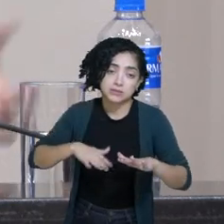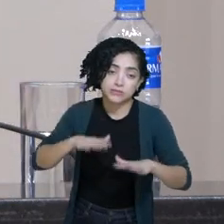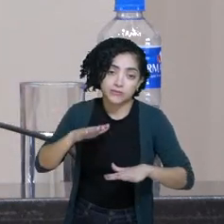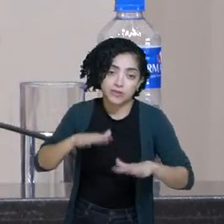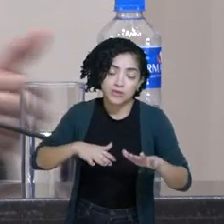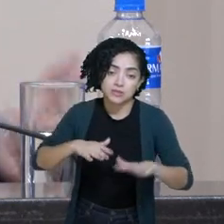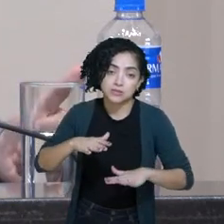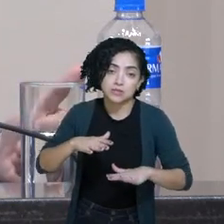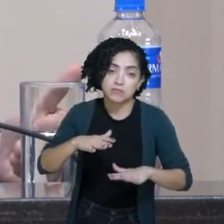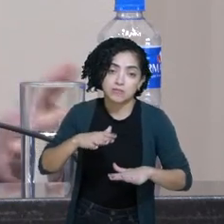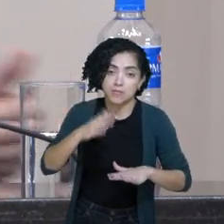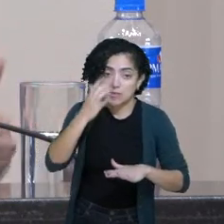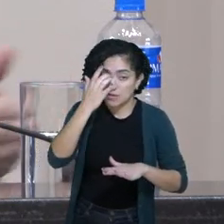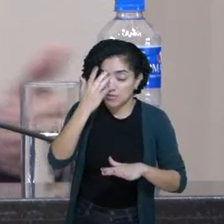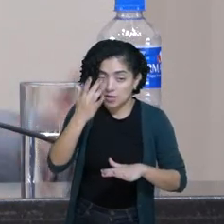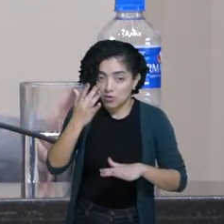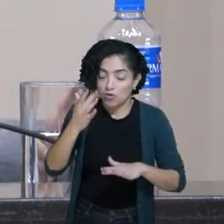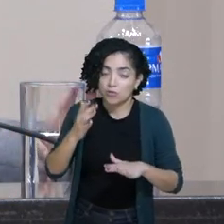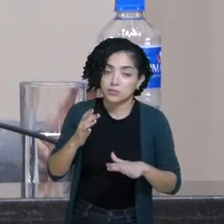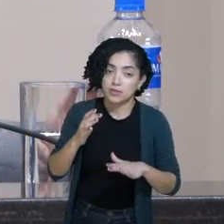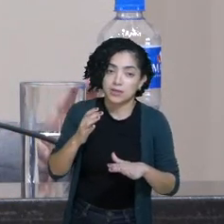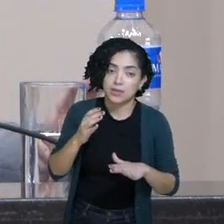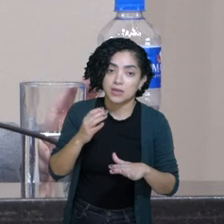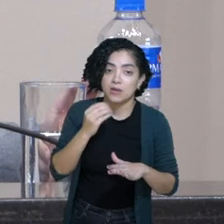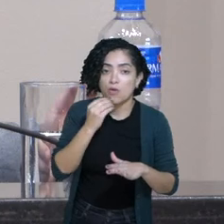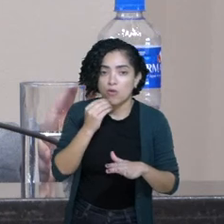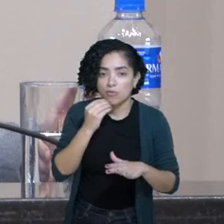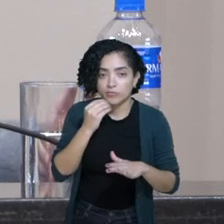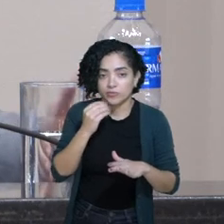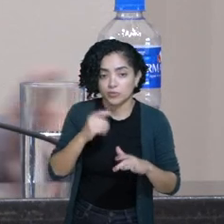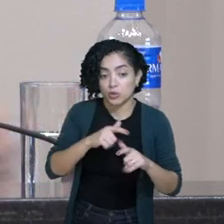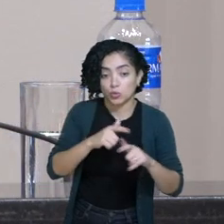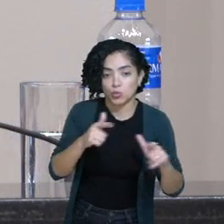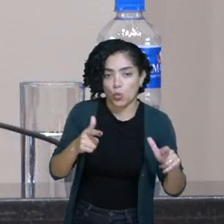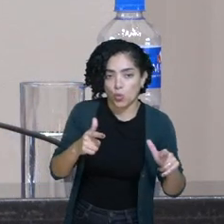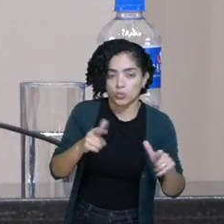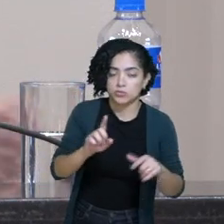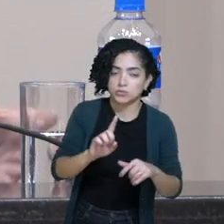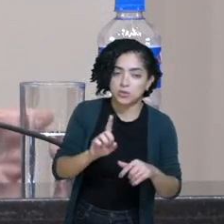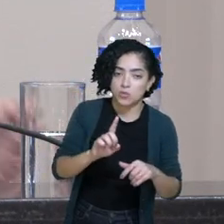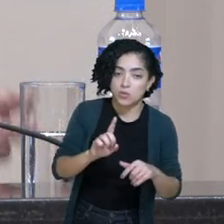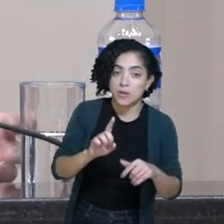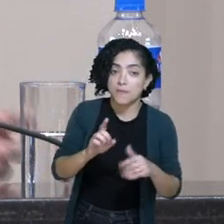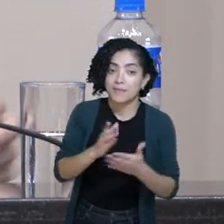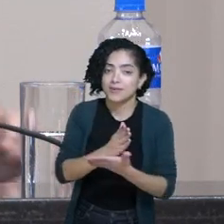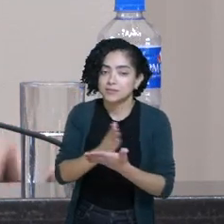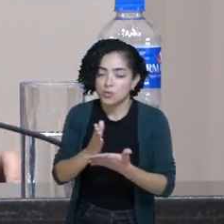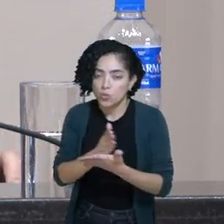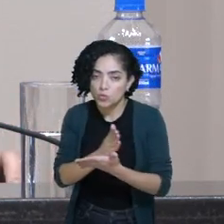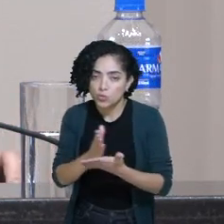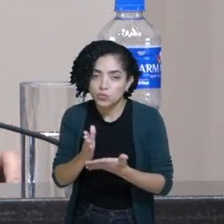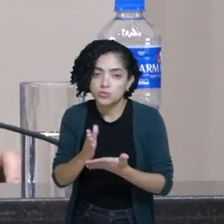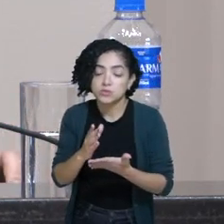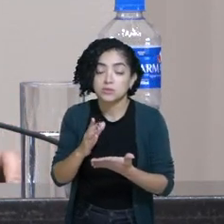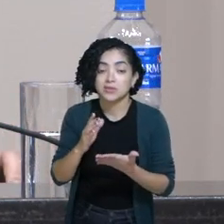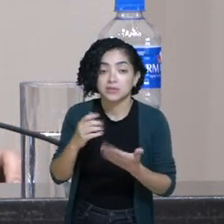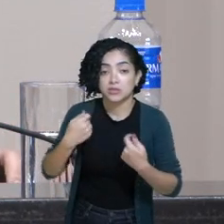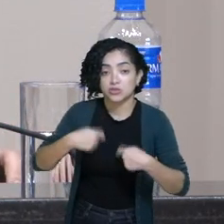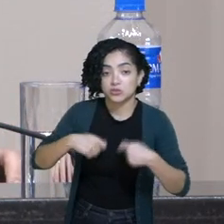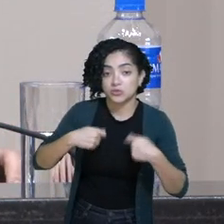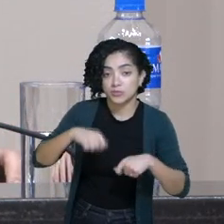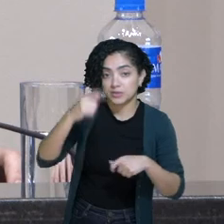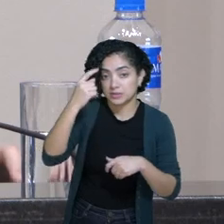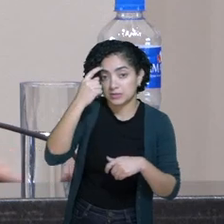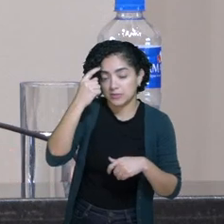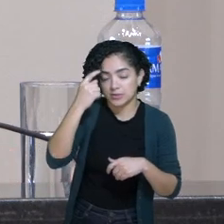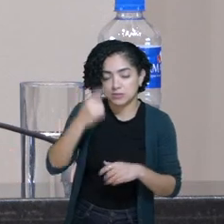buscar Claro não são todos que a gente não pode generalizar né longe disso mas existe então a gente precisa pensar sobre essa essa